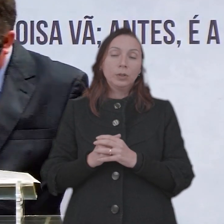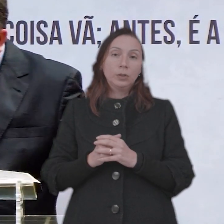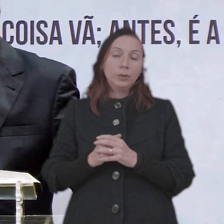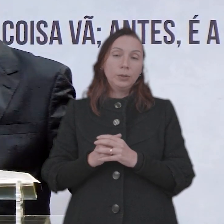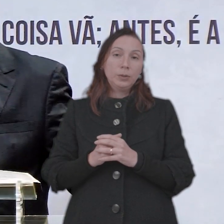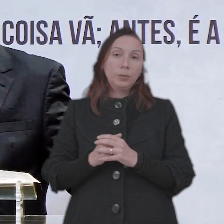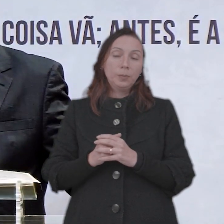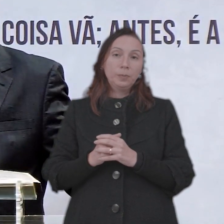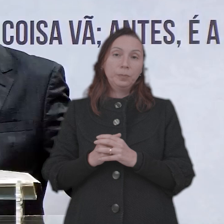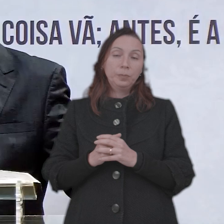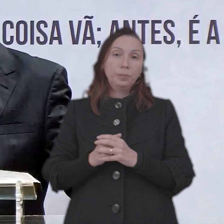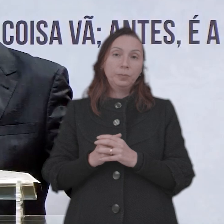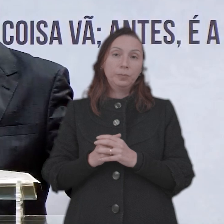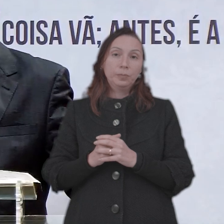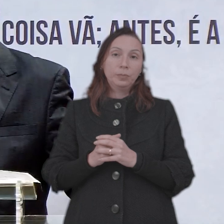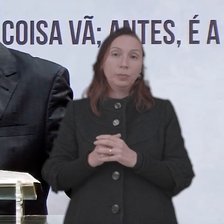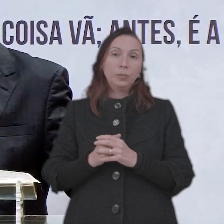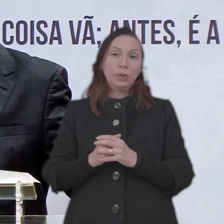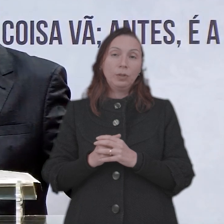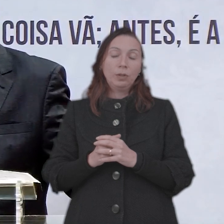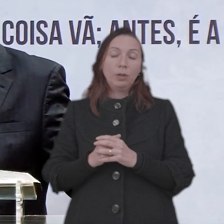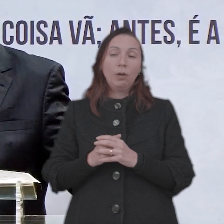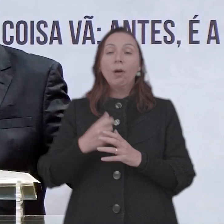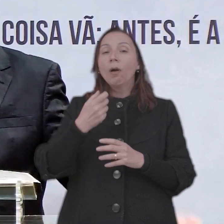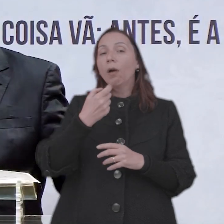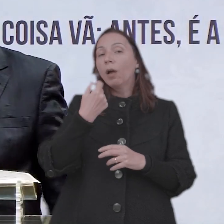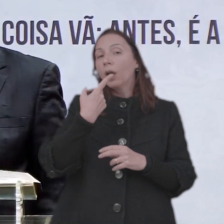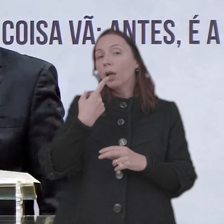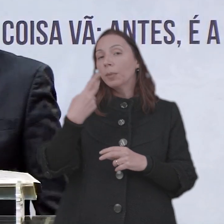Segundo remédio, como é que Deus